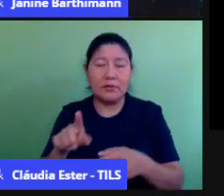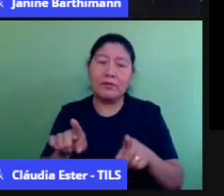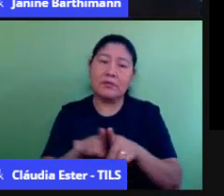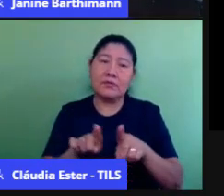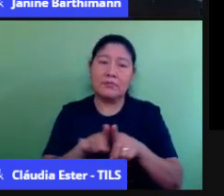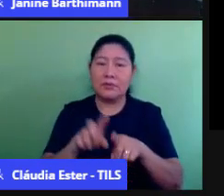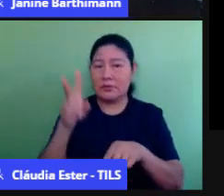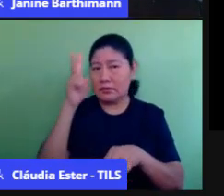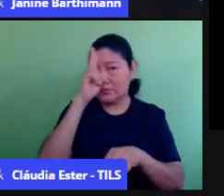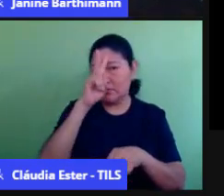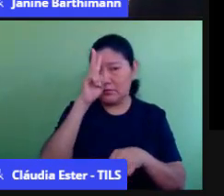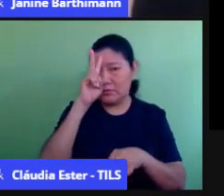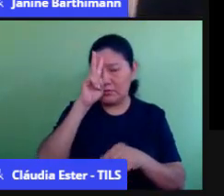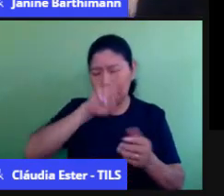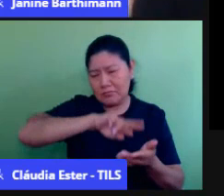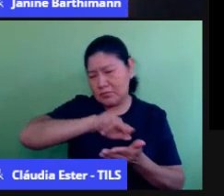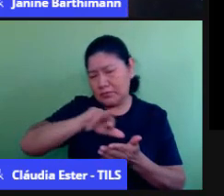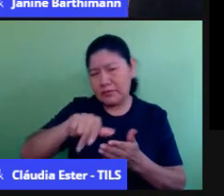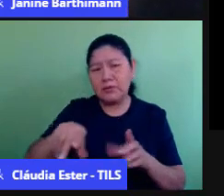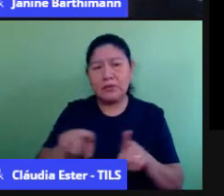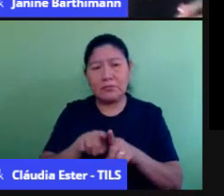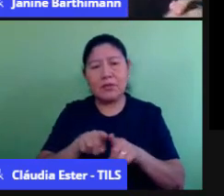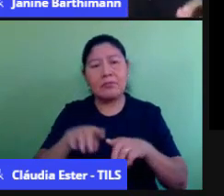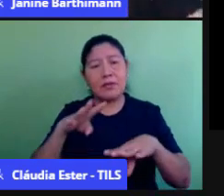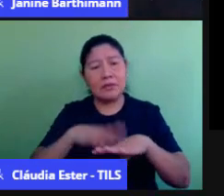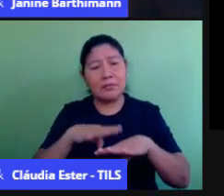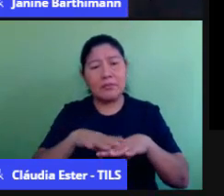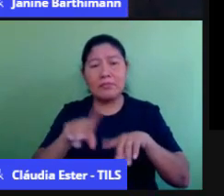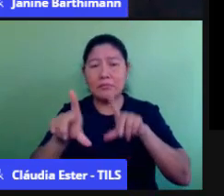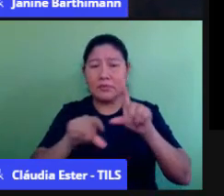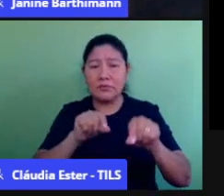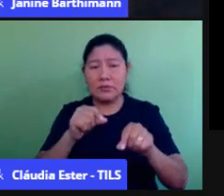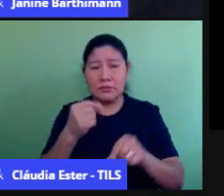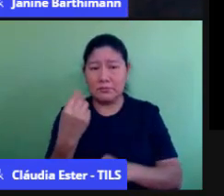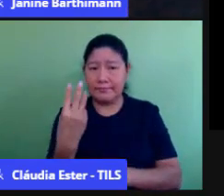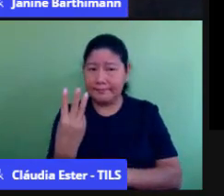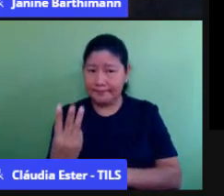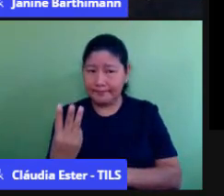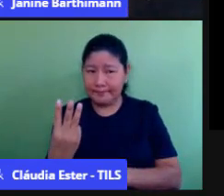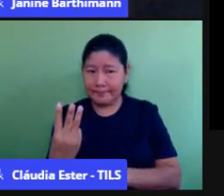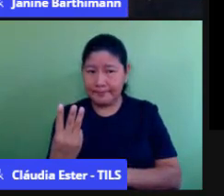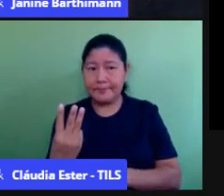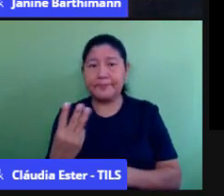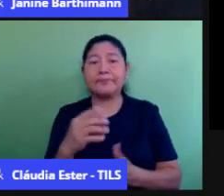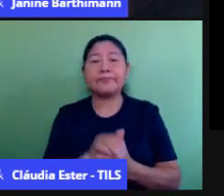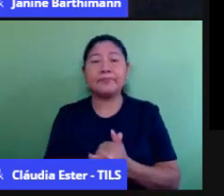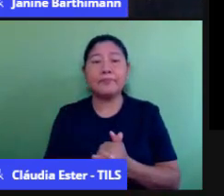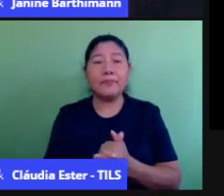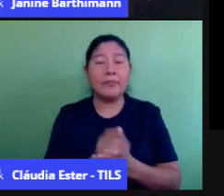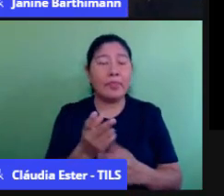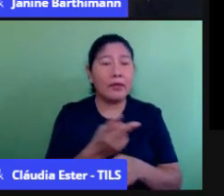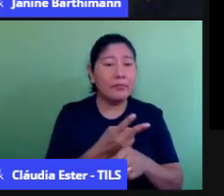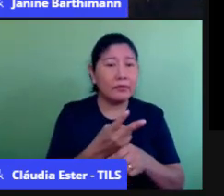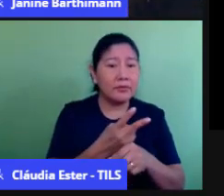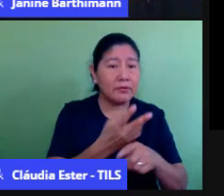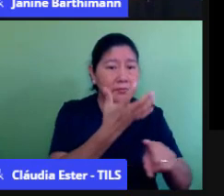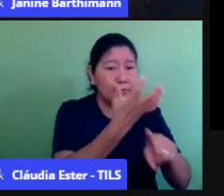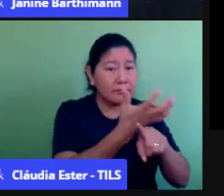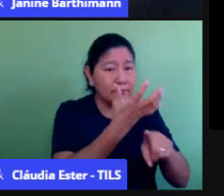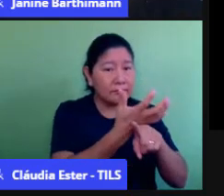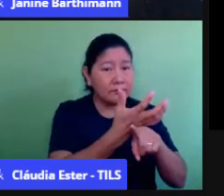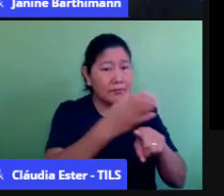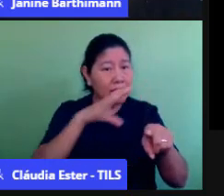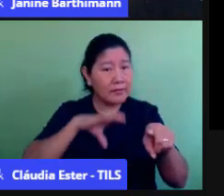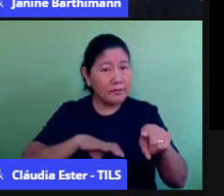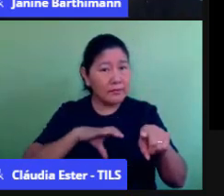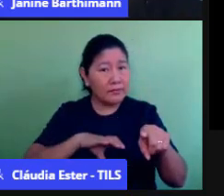matemática. Mas, a princípio, a gente pensou nessas 3, né? Buscando o campo de atuação na língua portuguesa, a prática do estudo